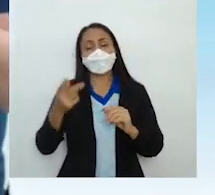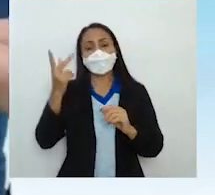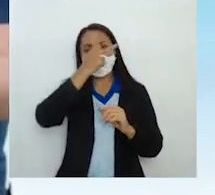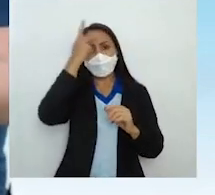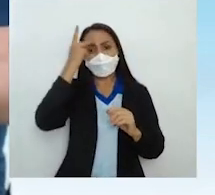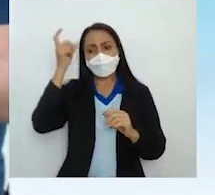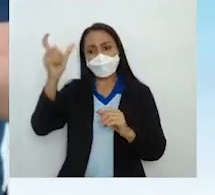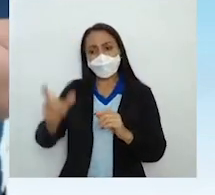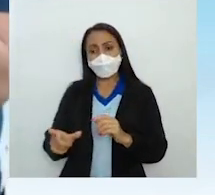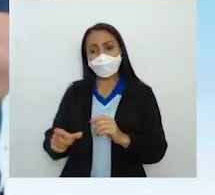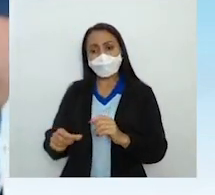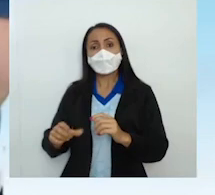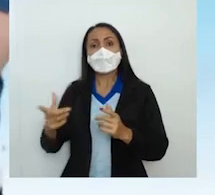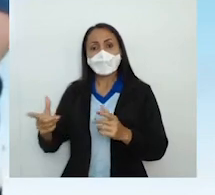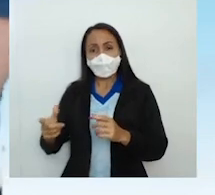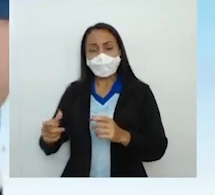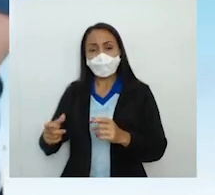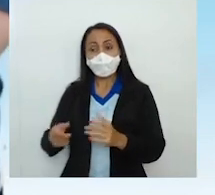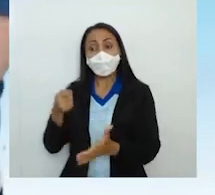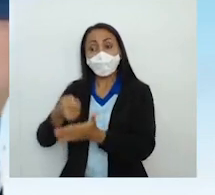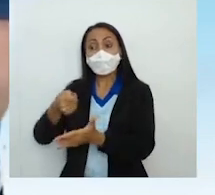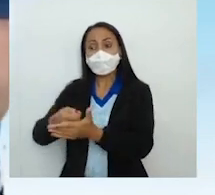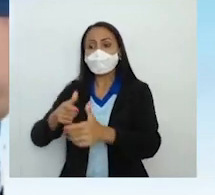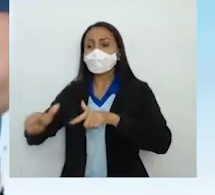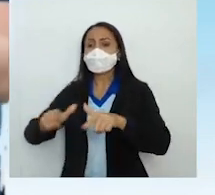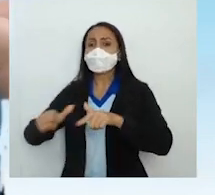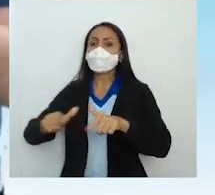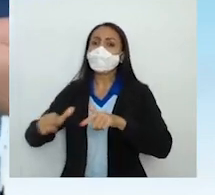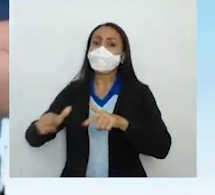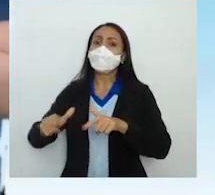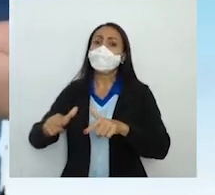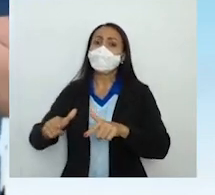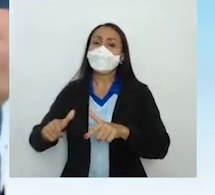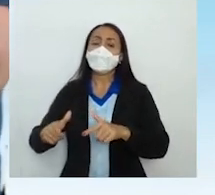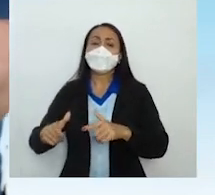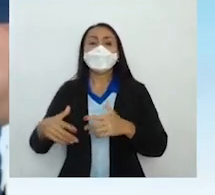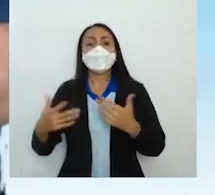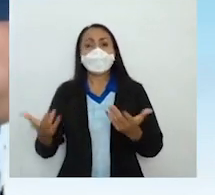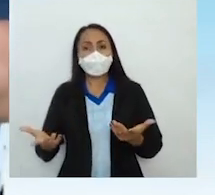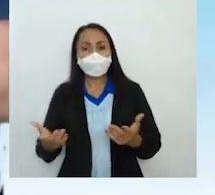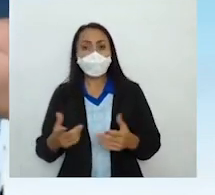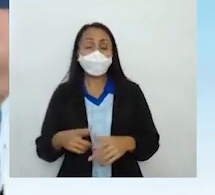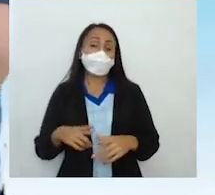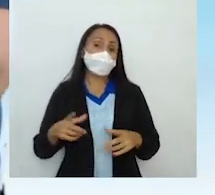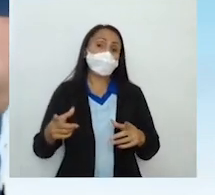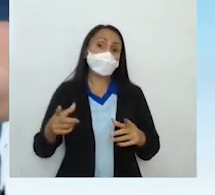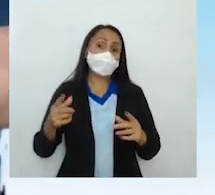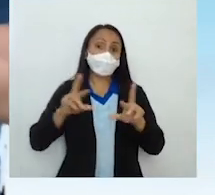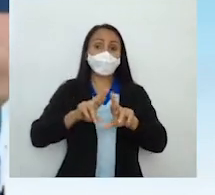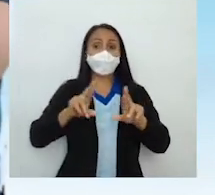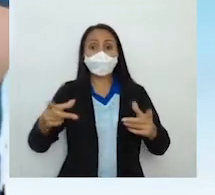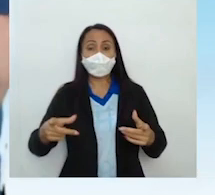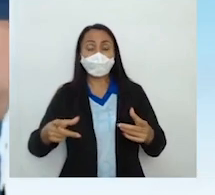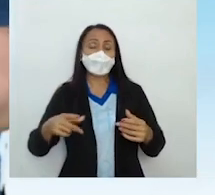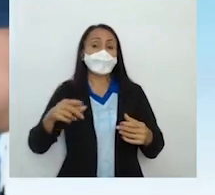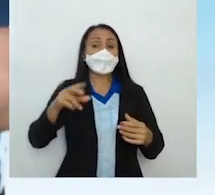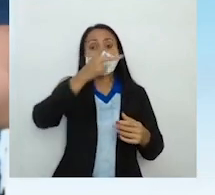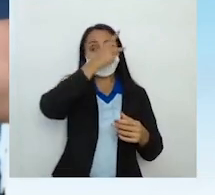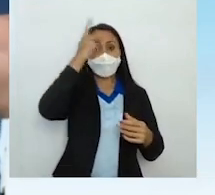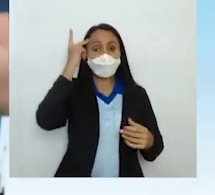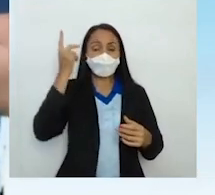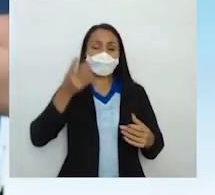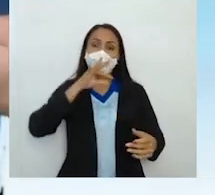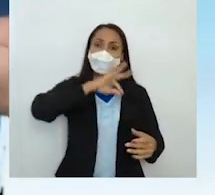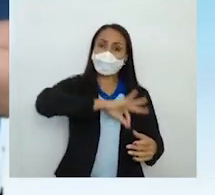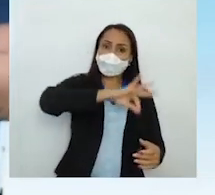trabalhar forçada, ela nunca vai ter a mesma produtividade de uma pessoa livre, bem remunerada, feliz,